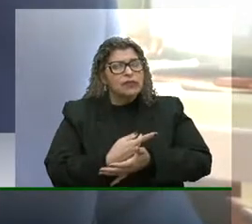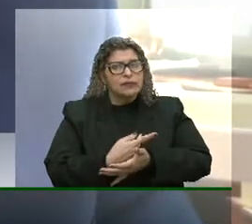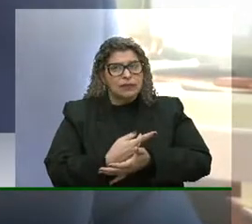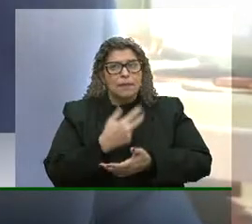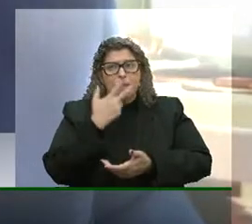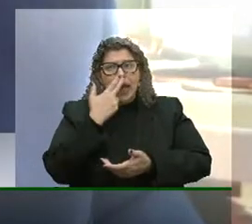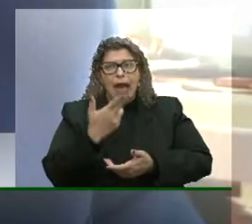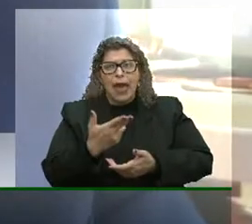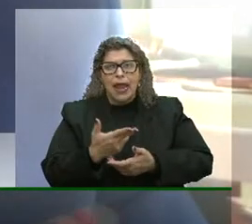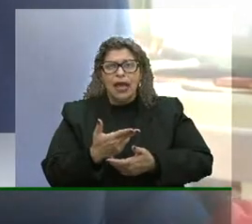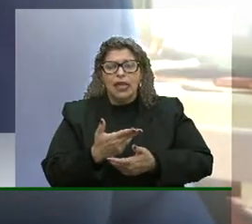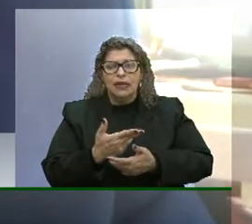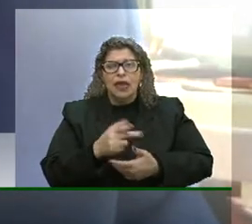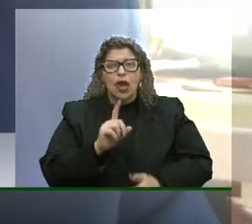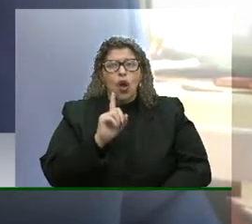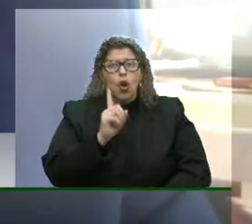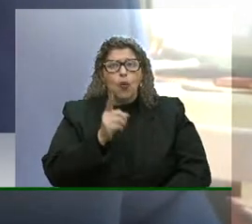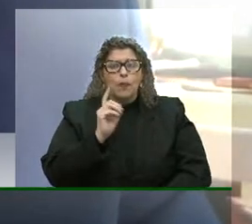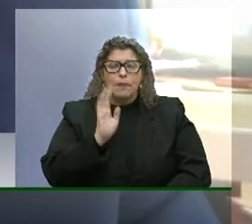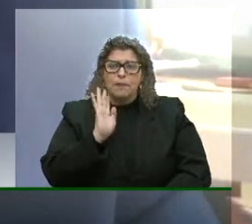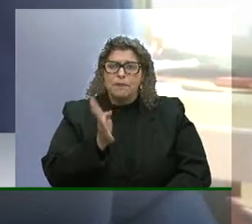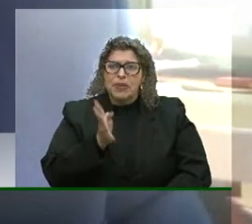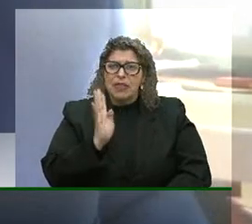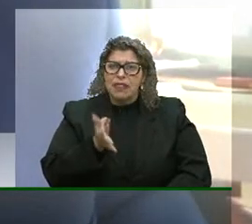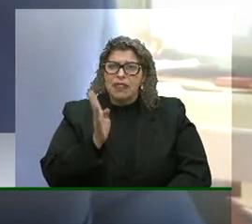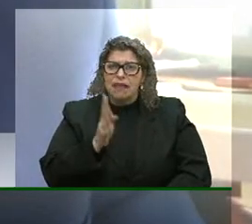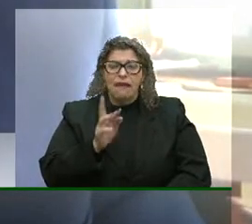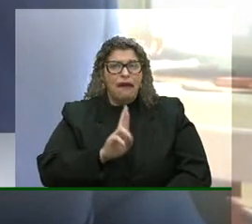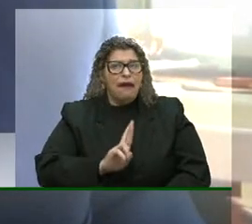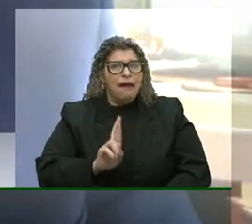é superavitário em mais de R$1 bilhão. Então,